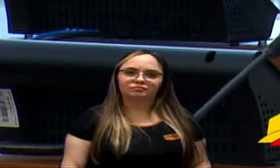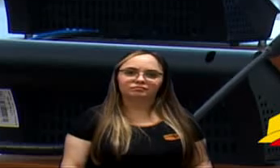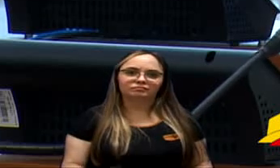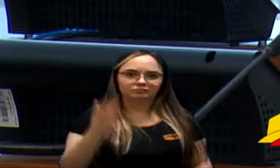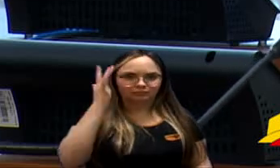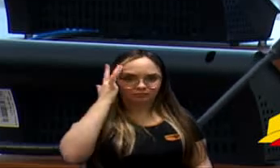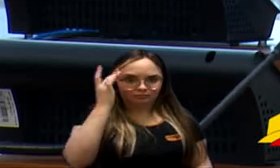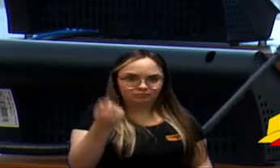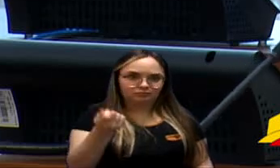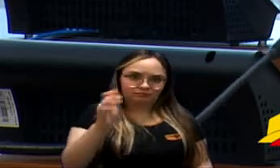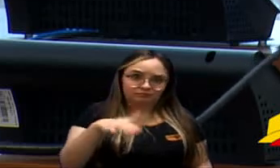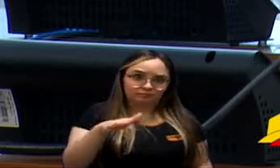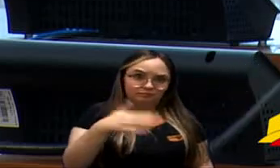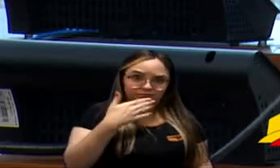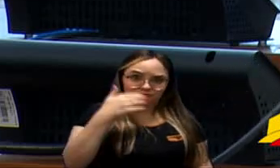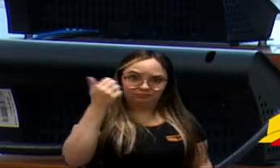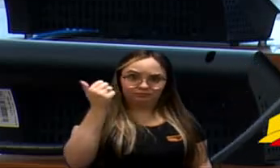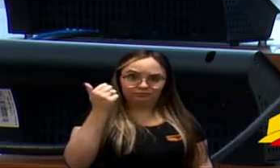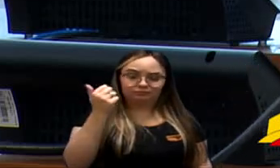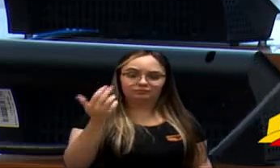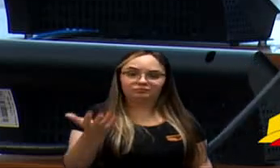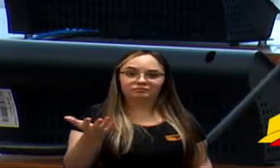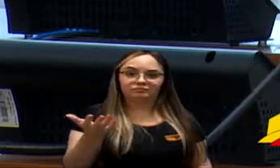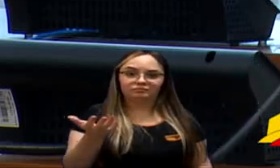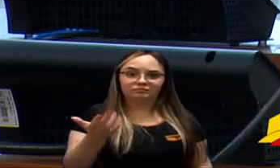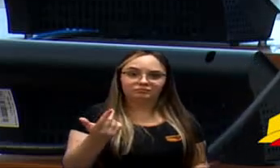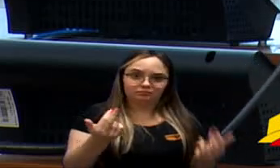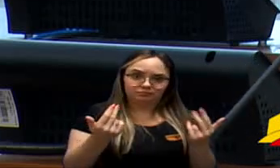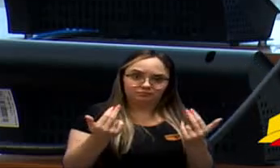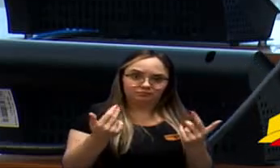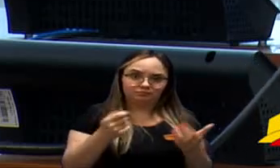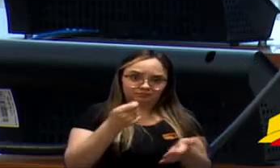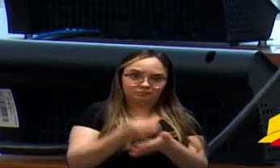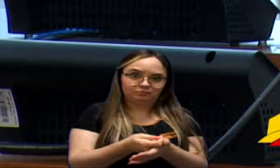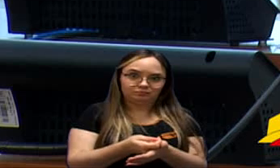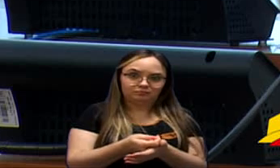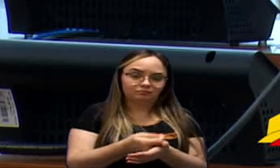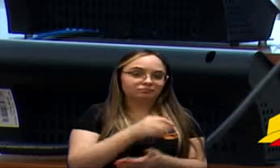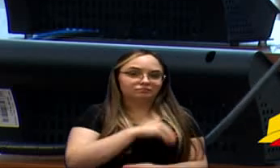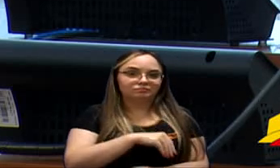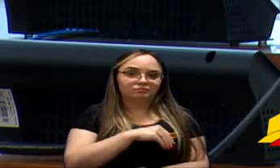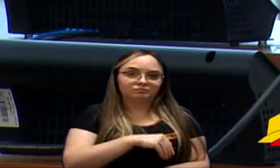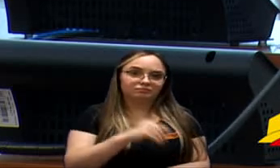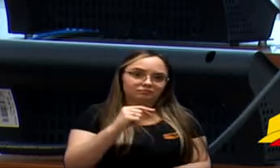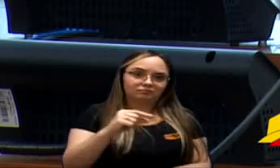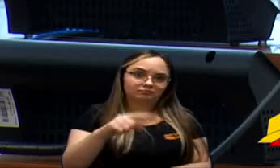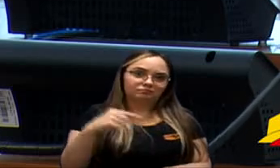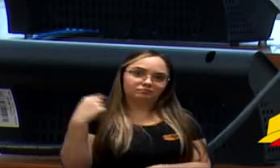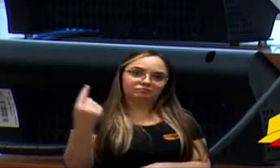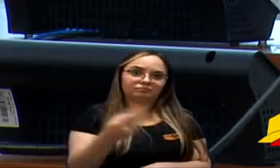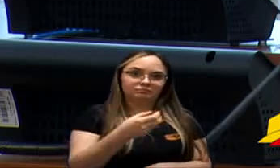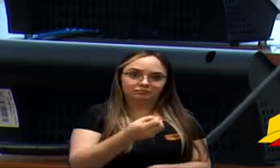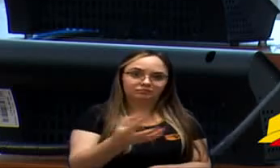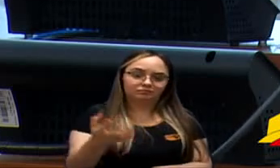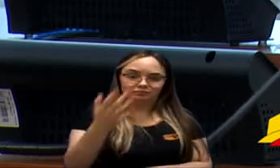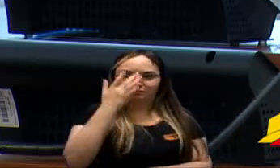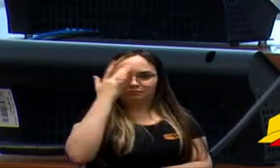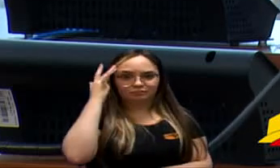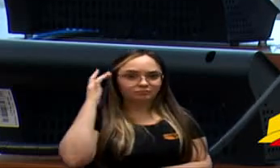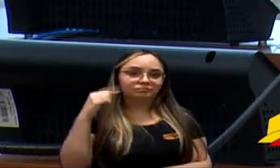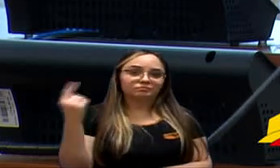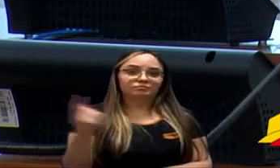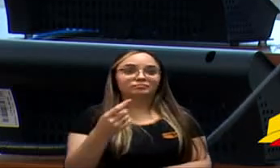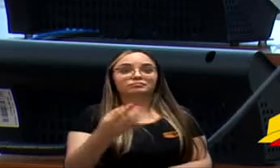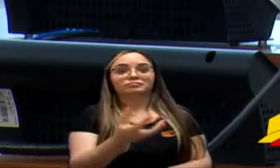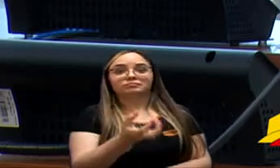mais barato e é da mesma forma eficiente pagar esses salários que as entidades sociais estão pagando pelo que elas